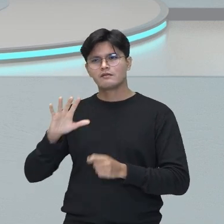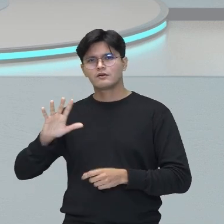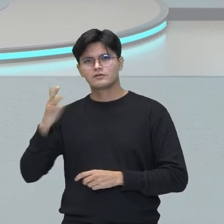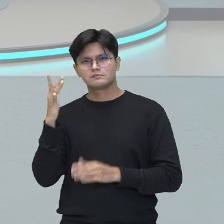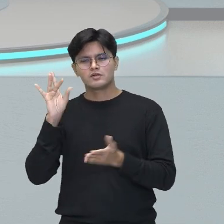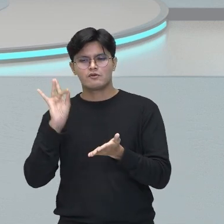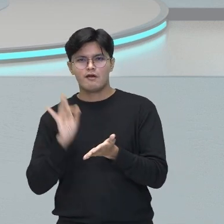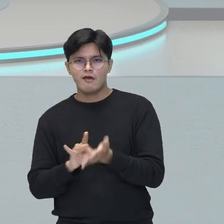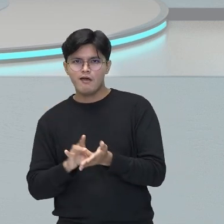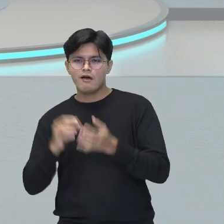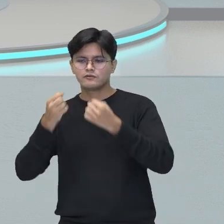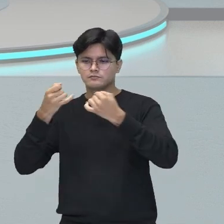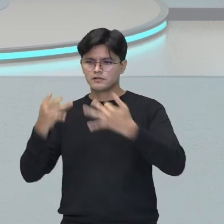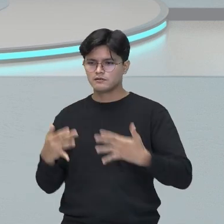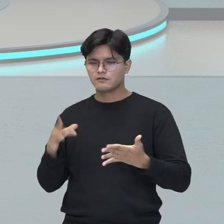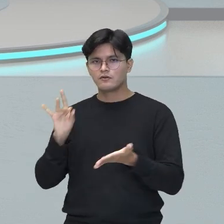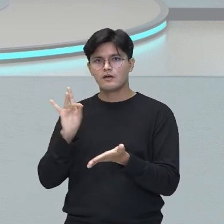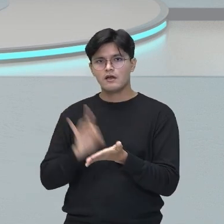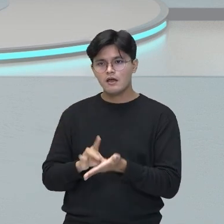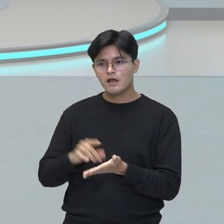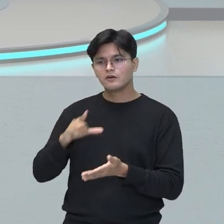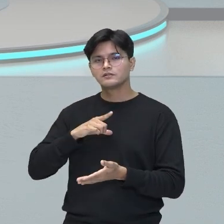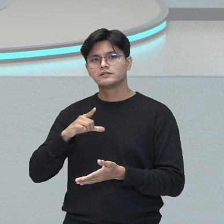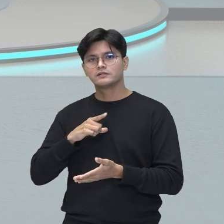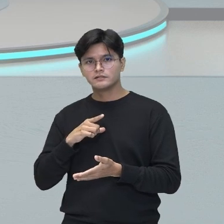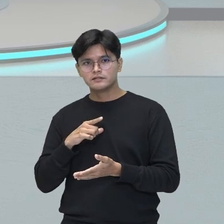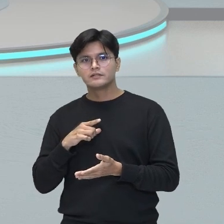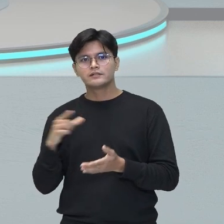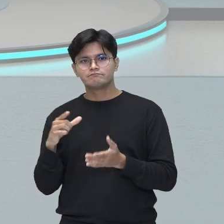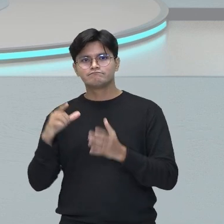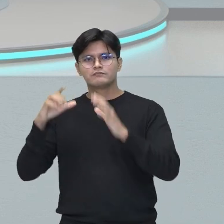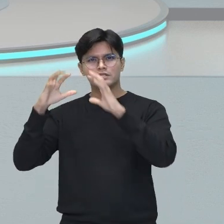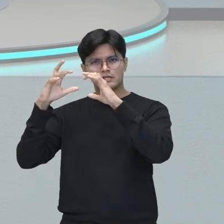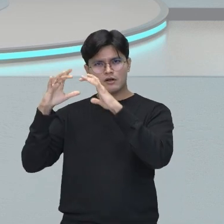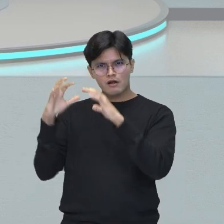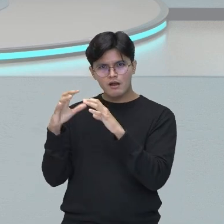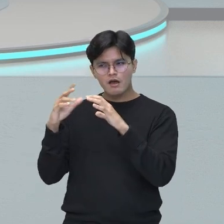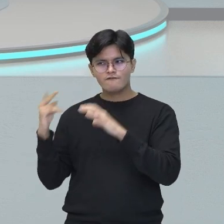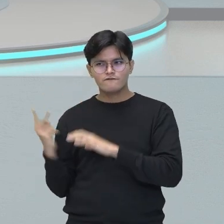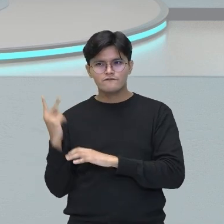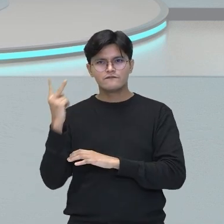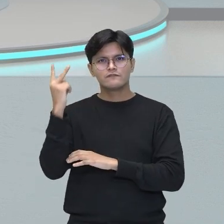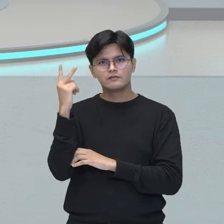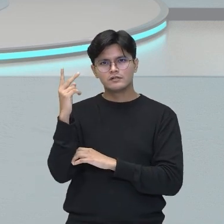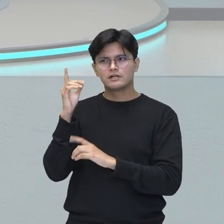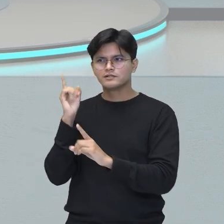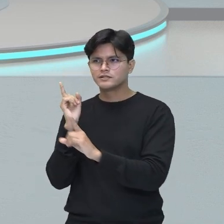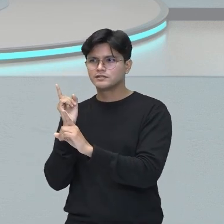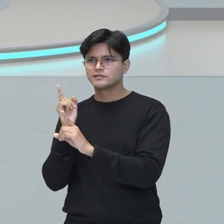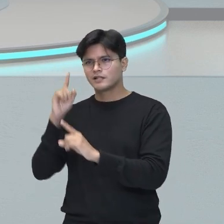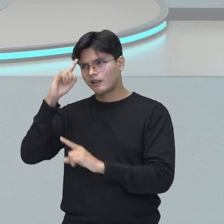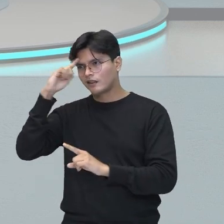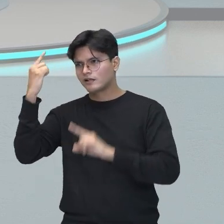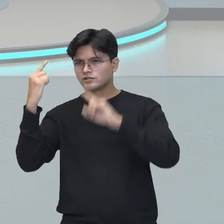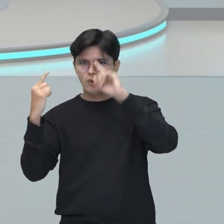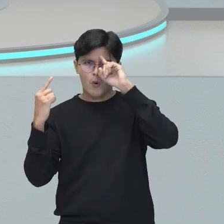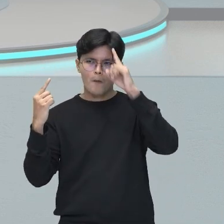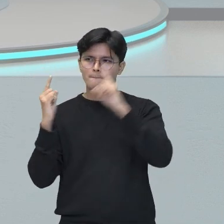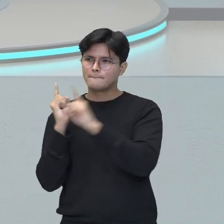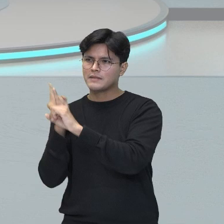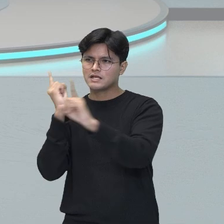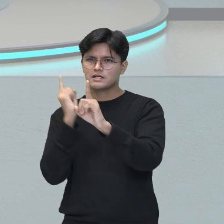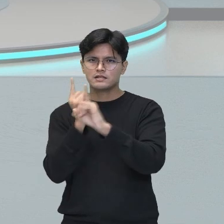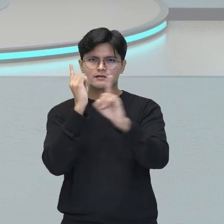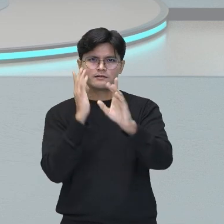aparece o lado intelectual mais aflorado que eles querem descobrir coisas né trazem